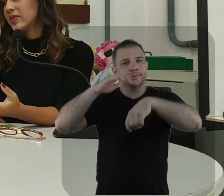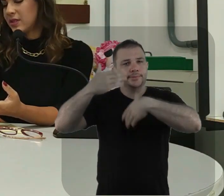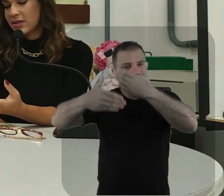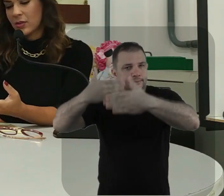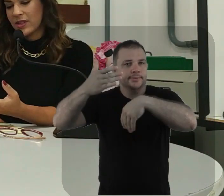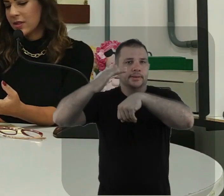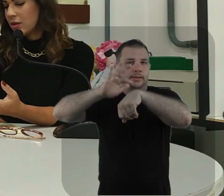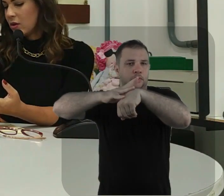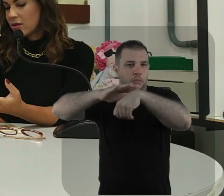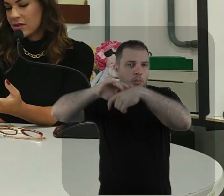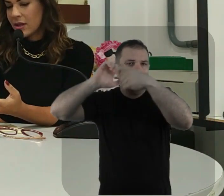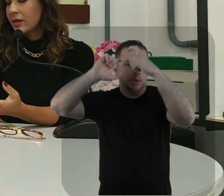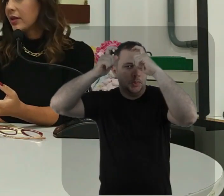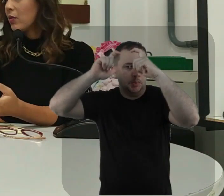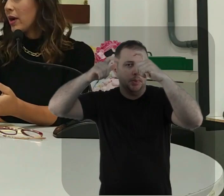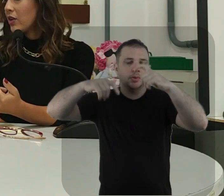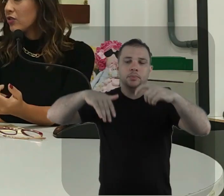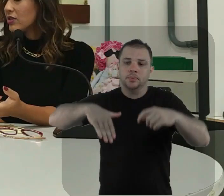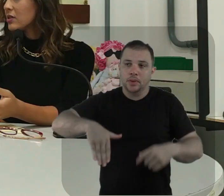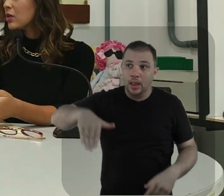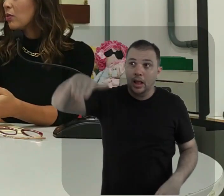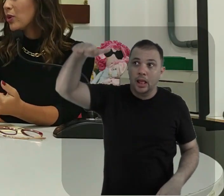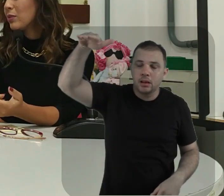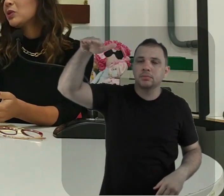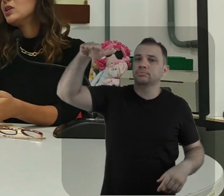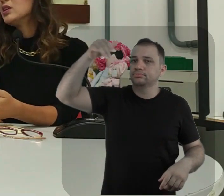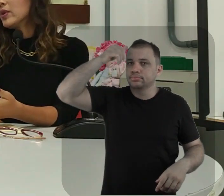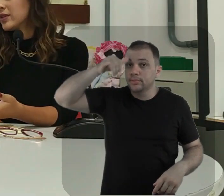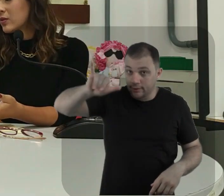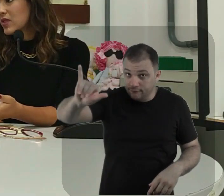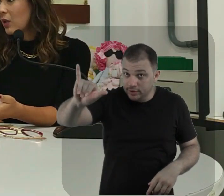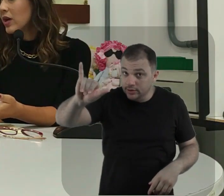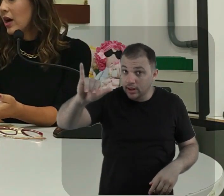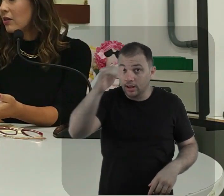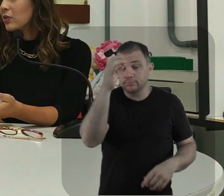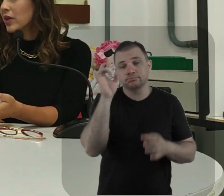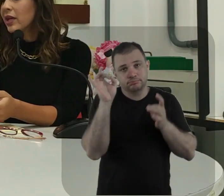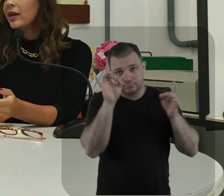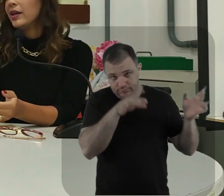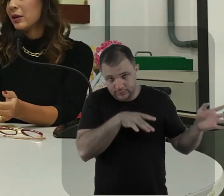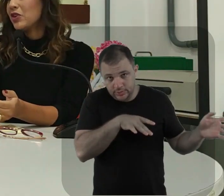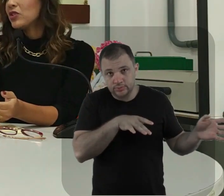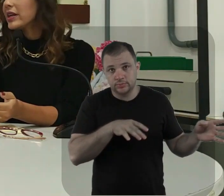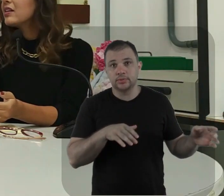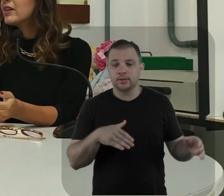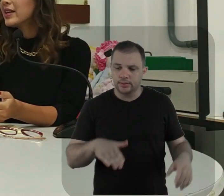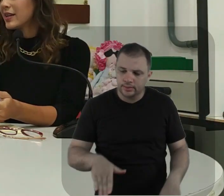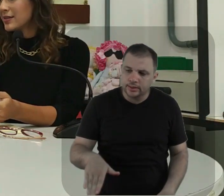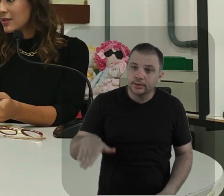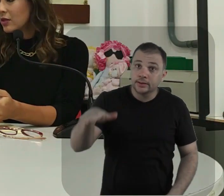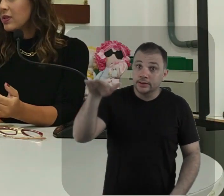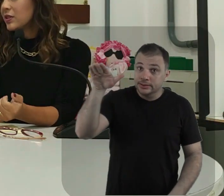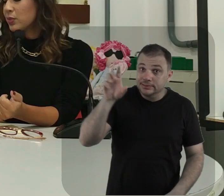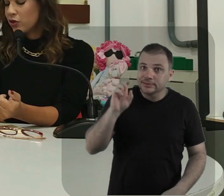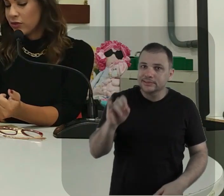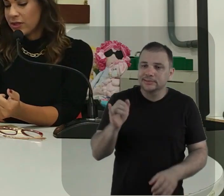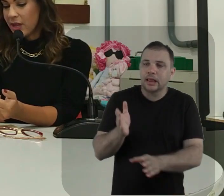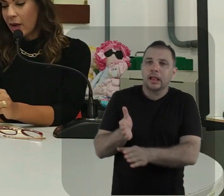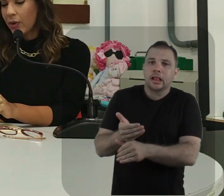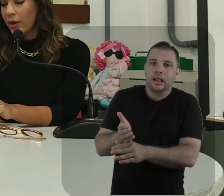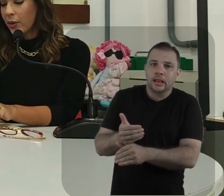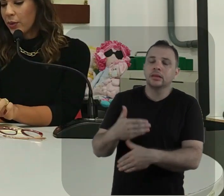ela essas vivências que são mais danosas, traumáticas, esse comportamento que não é tão saudável, né? Sim. E que à medida que ela vai crescendo, vai